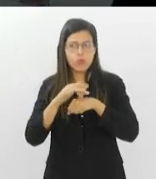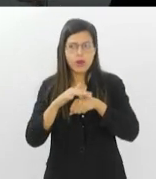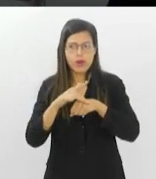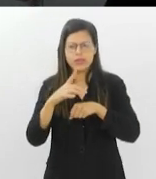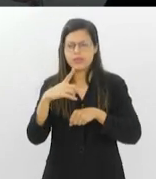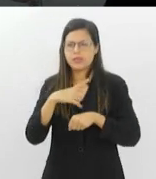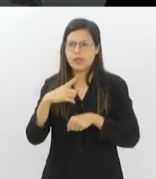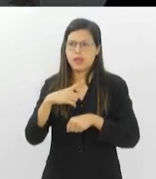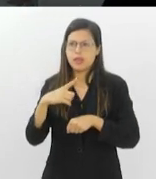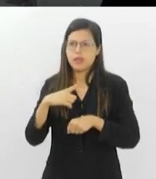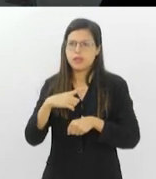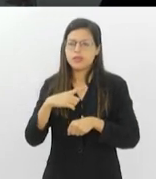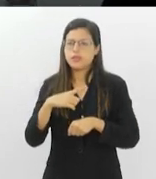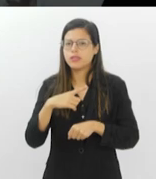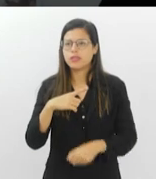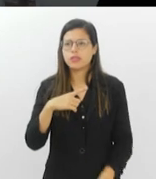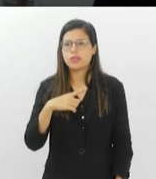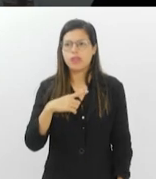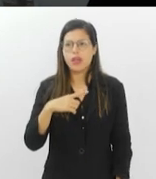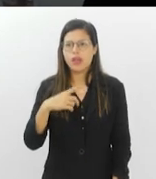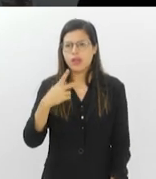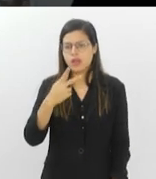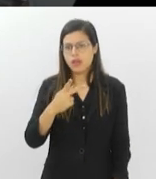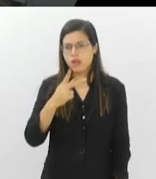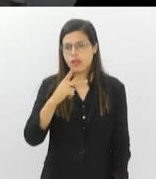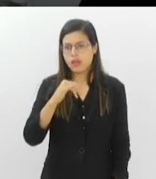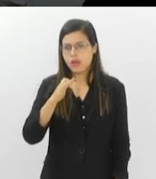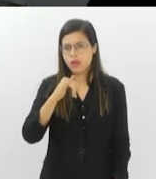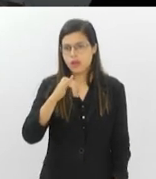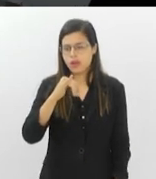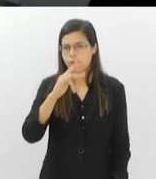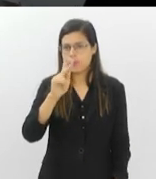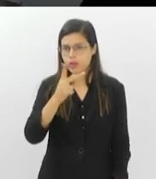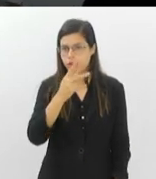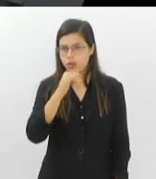a detecção de hipotireoidismo, fenil,